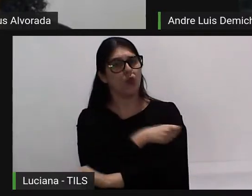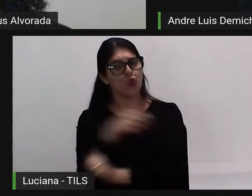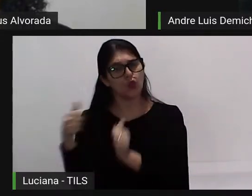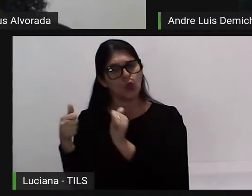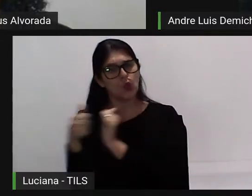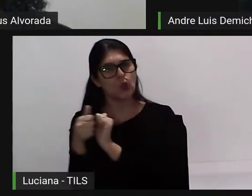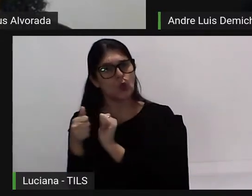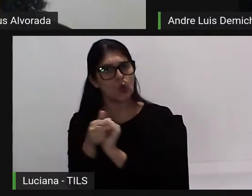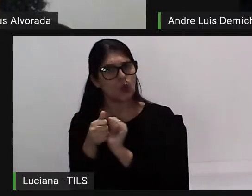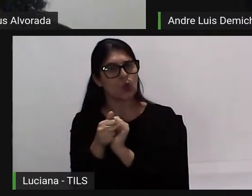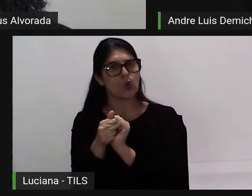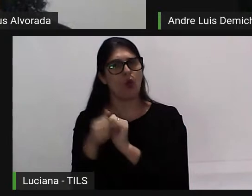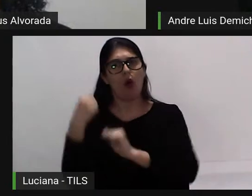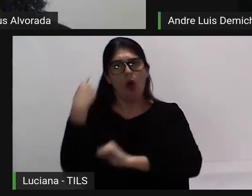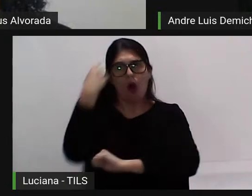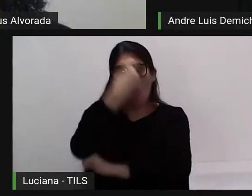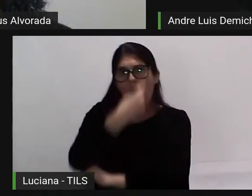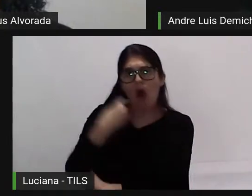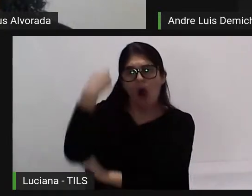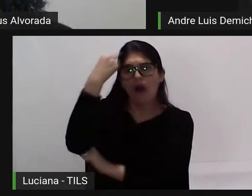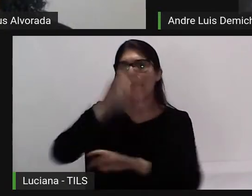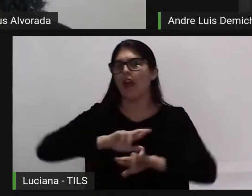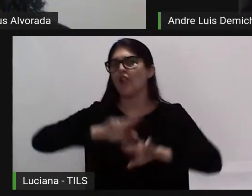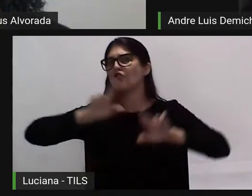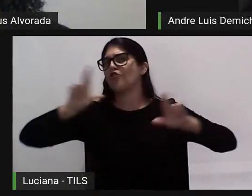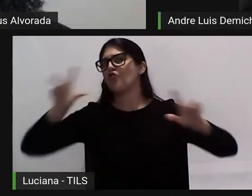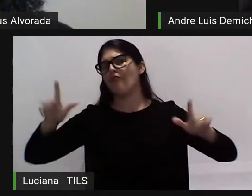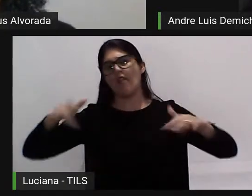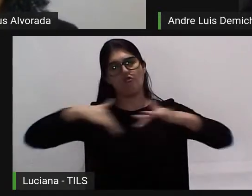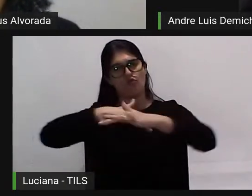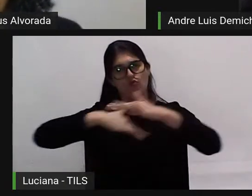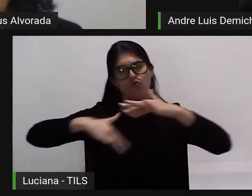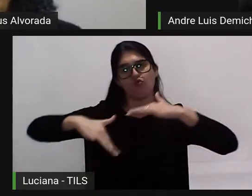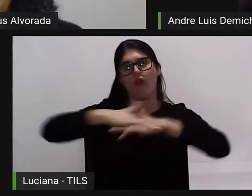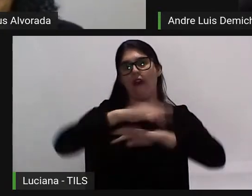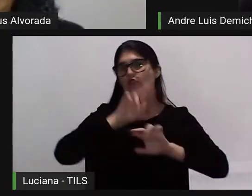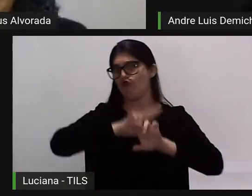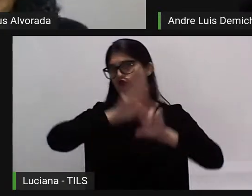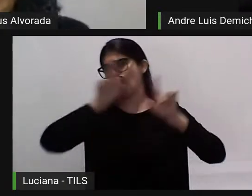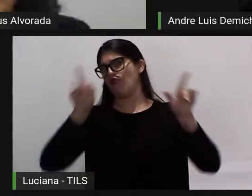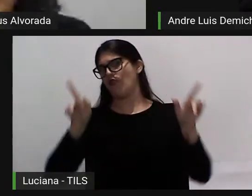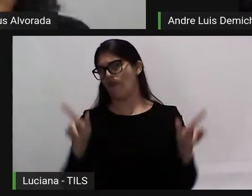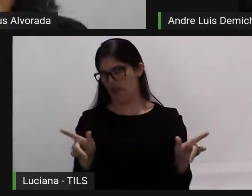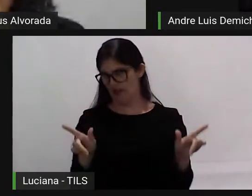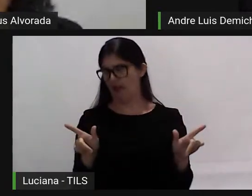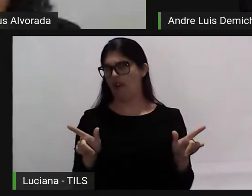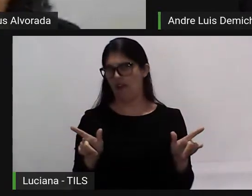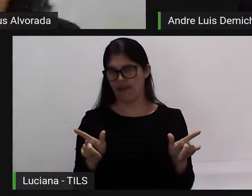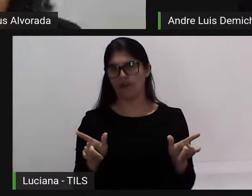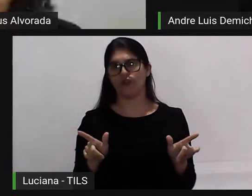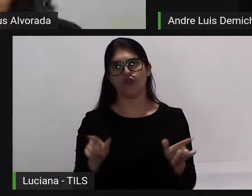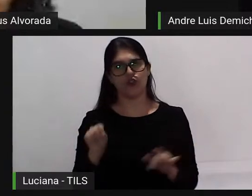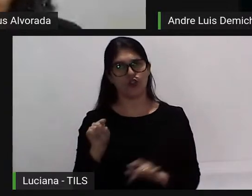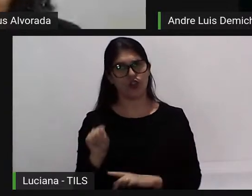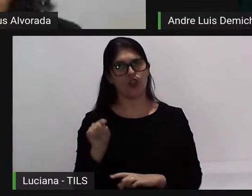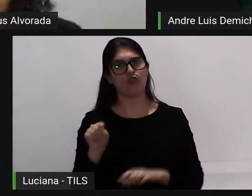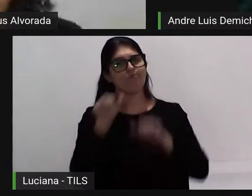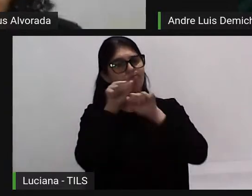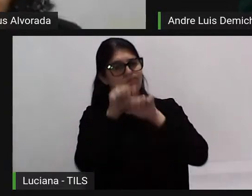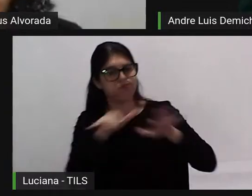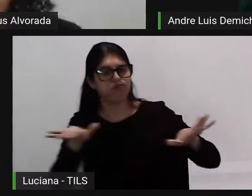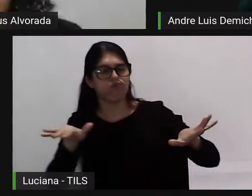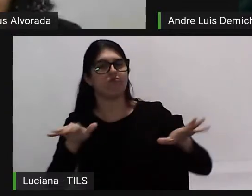é igual a estar circulando, então isso é um fator de contaminação. Temos exemplos, por exemplo, eu